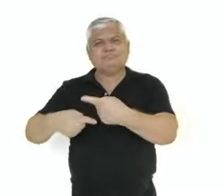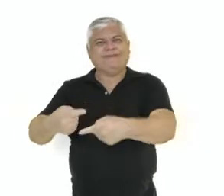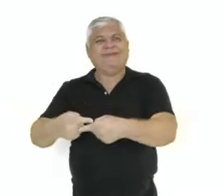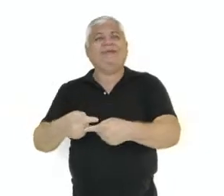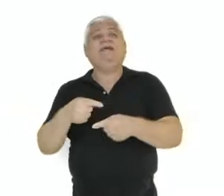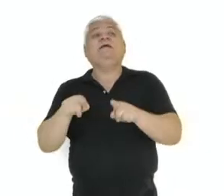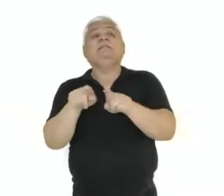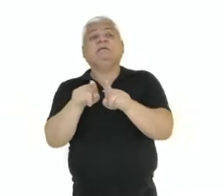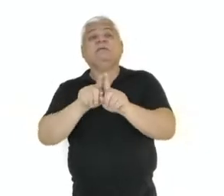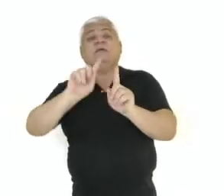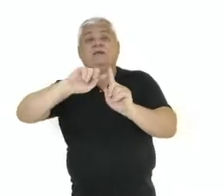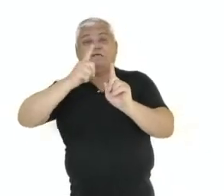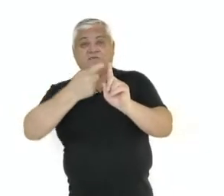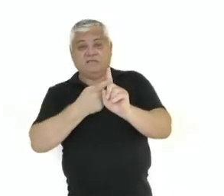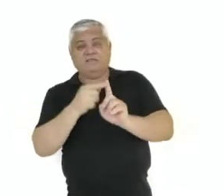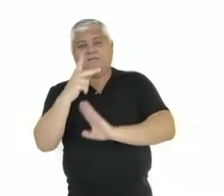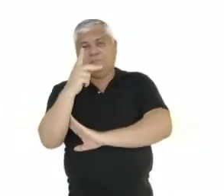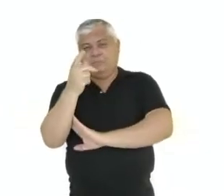eles gravidez e parto.